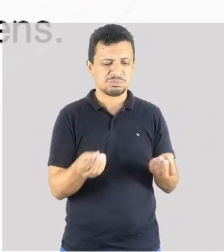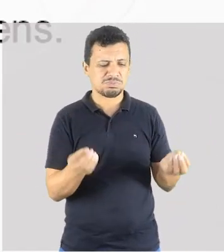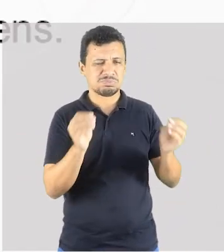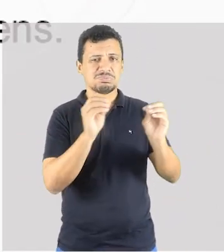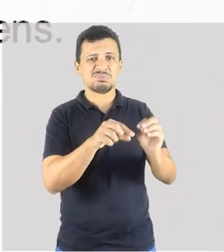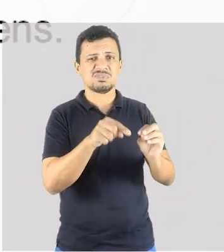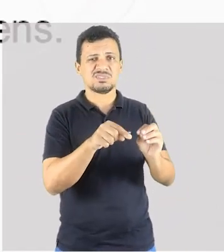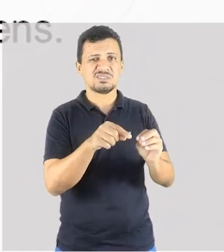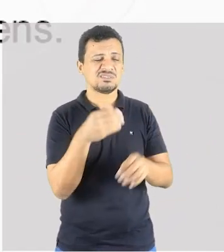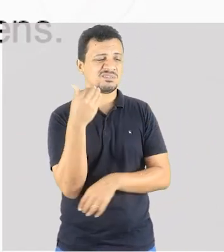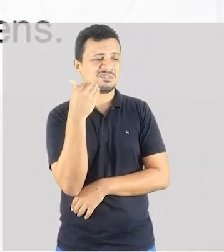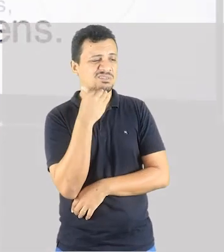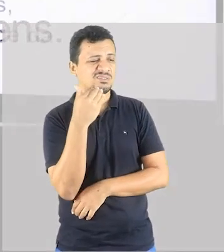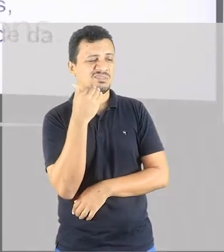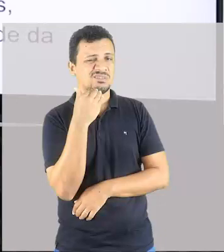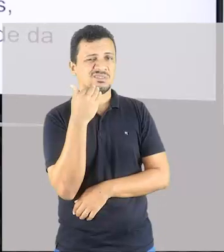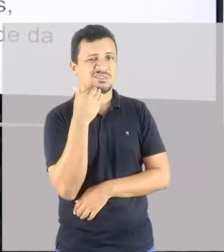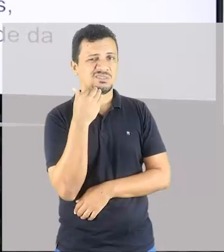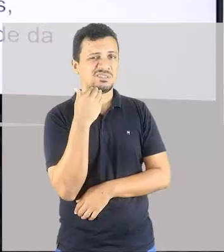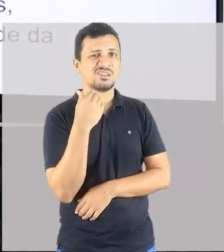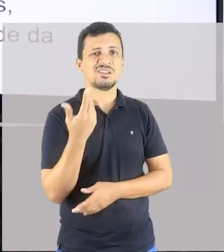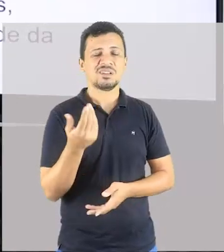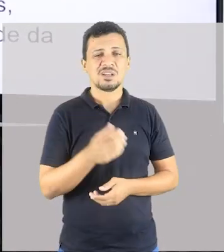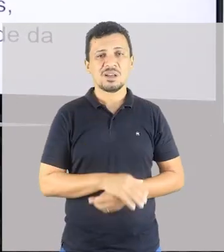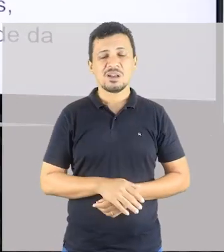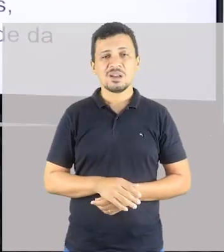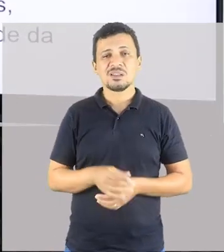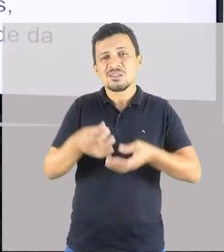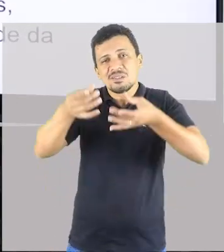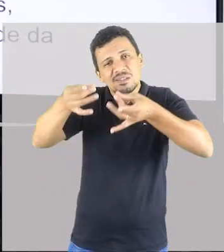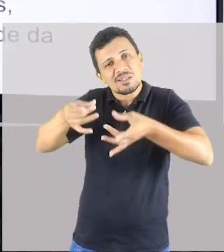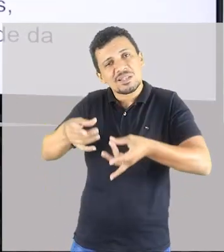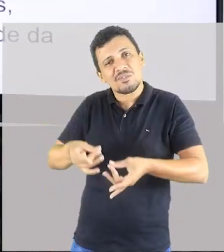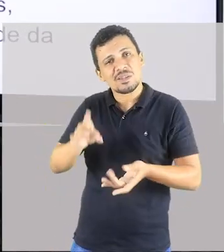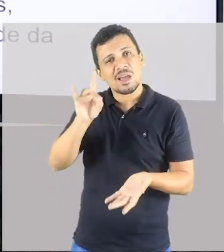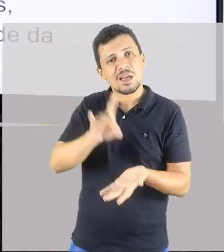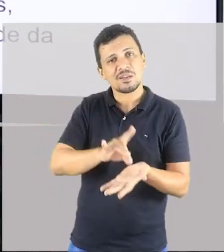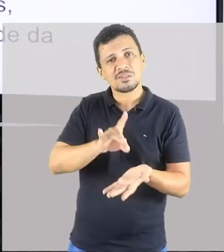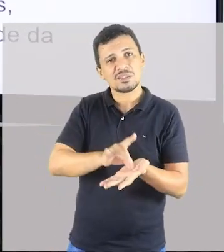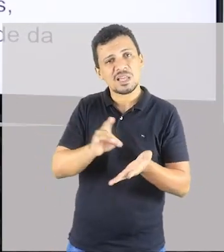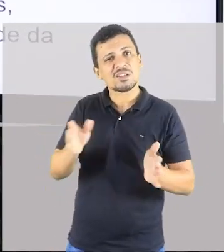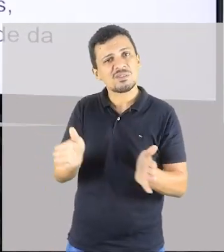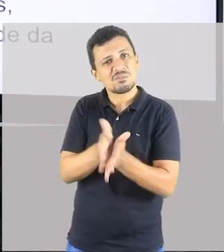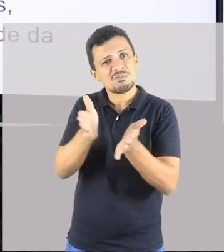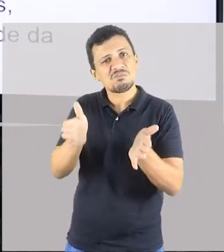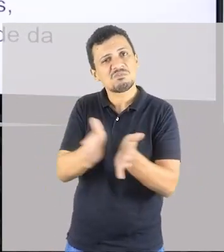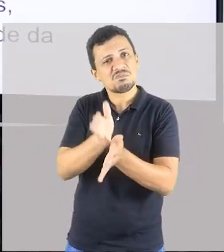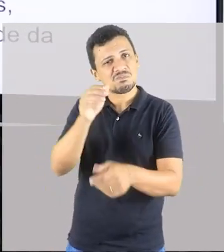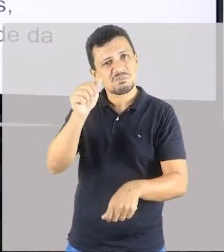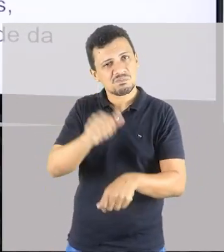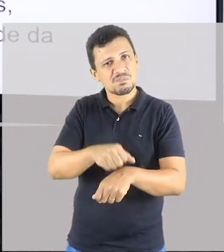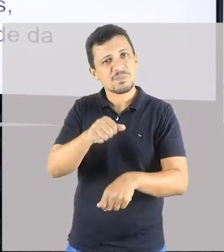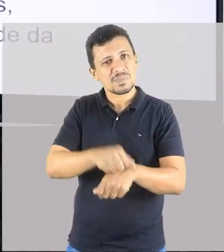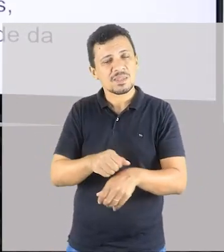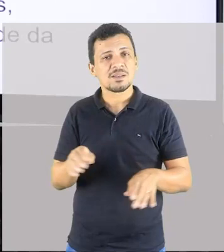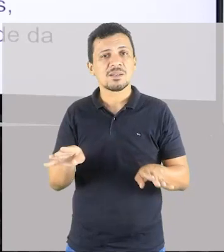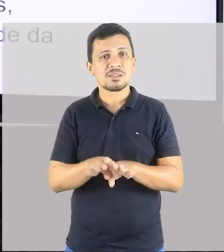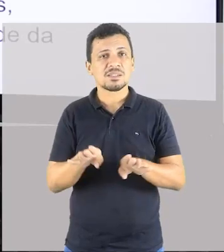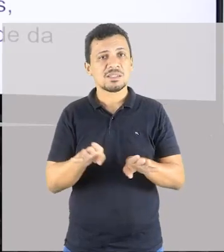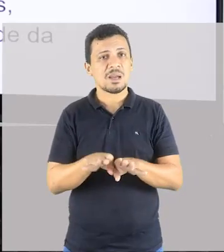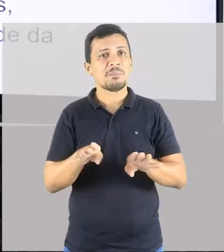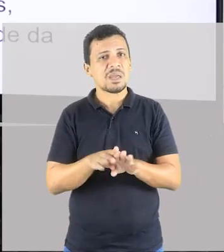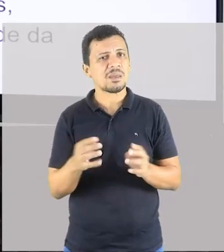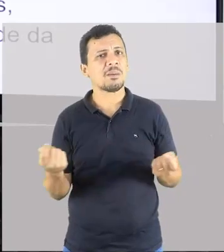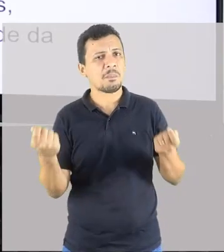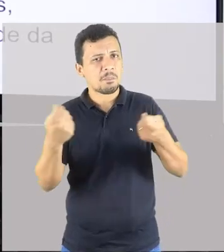era incômodo. Olha como ele vai descrevendo a realidade de pobreza, né? Certo? E a possibilidade de